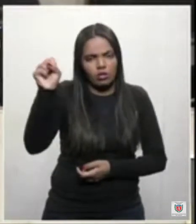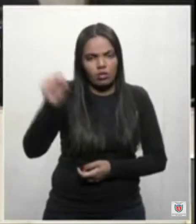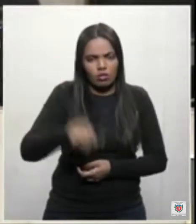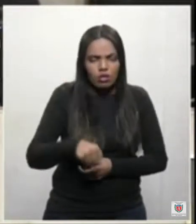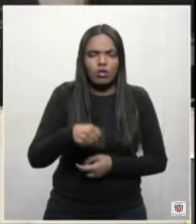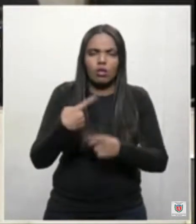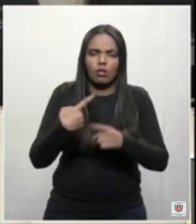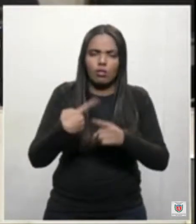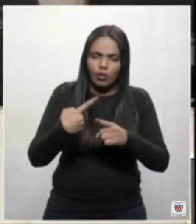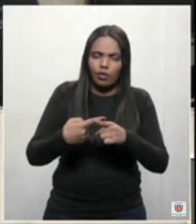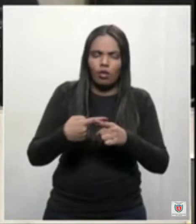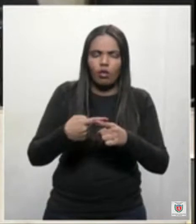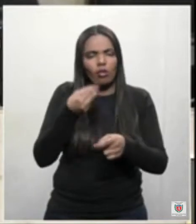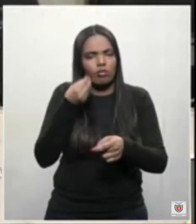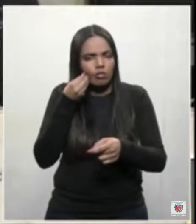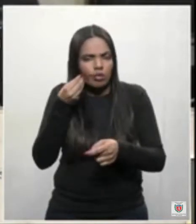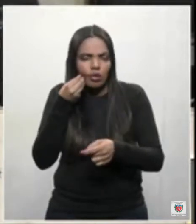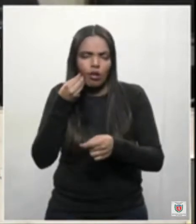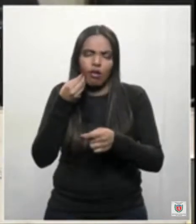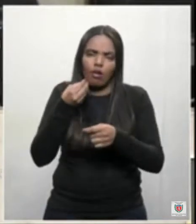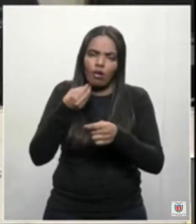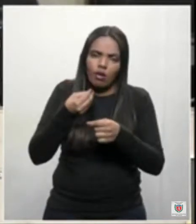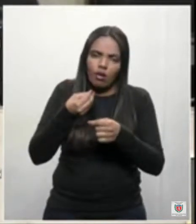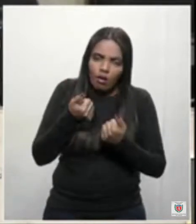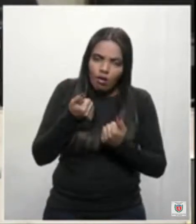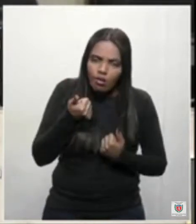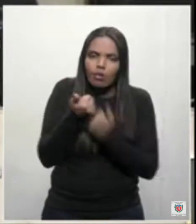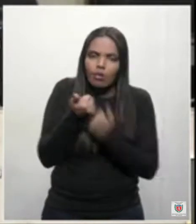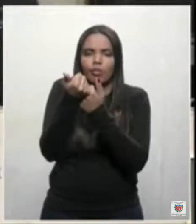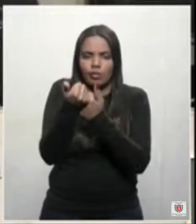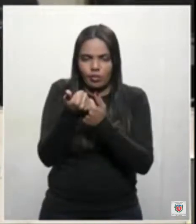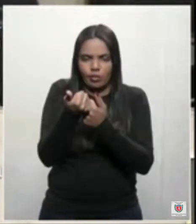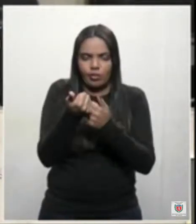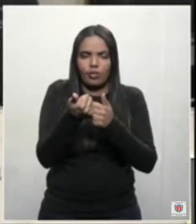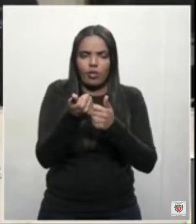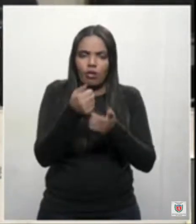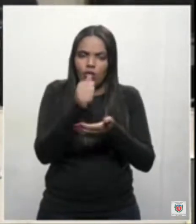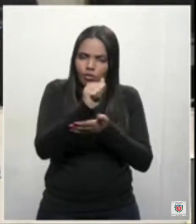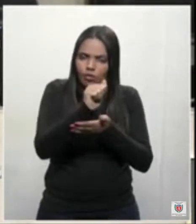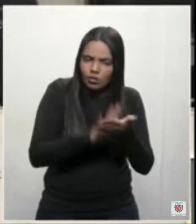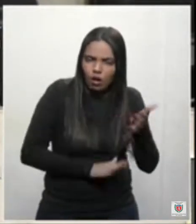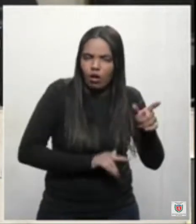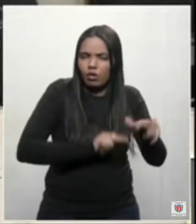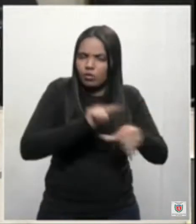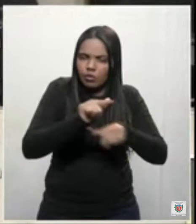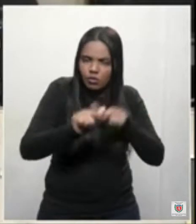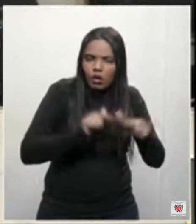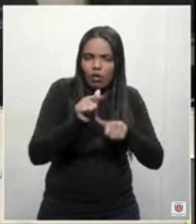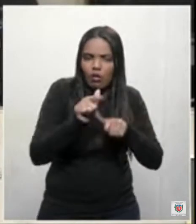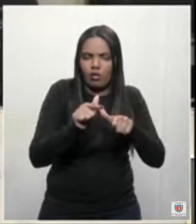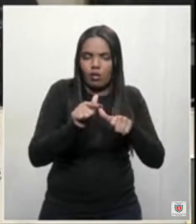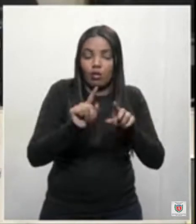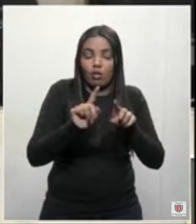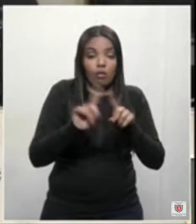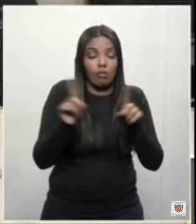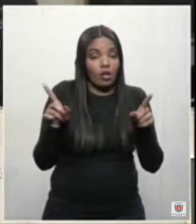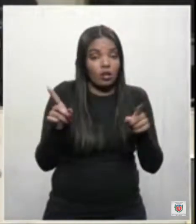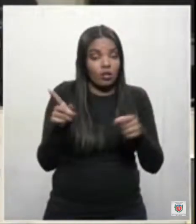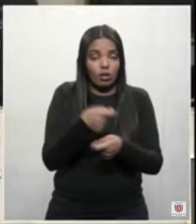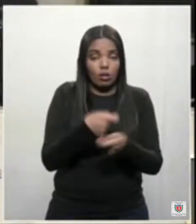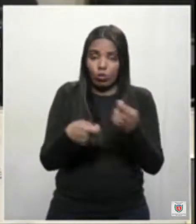tentar levar, de alguma forma, apoio, né, às atividades econômicas. O problema é o seguinte, é que a economia mudou.